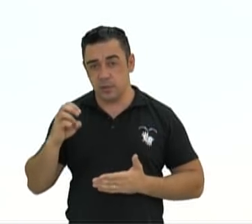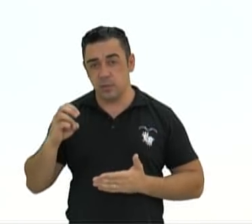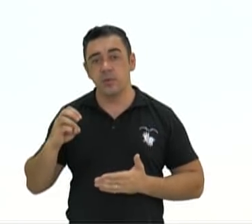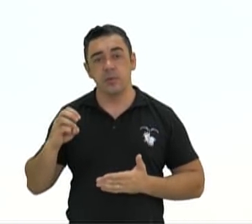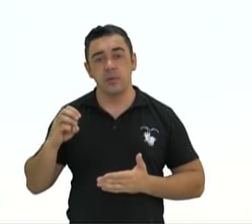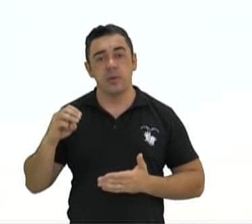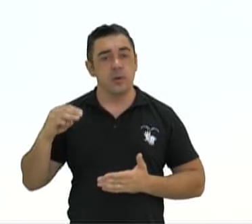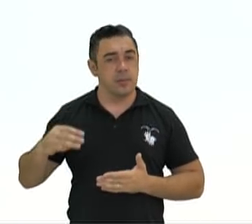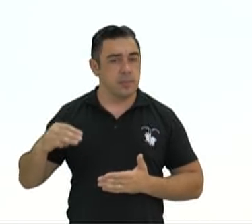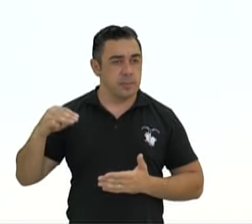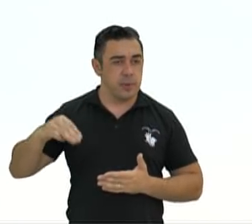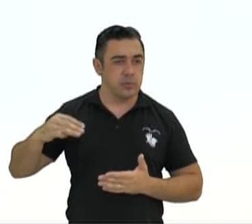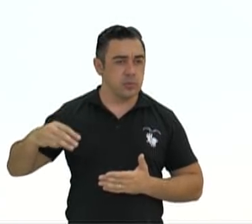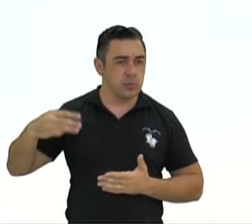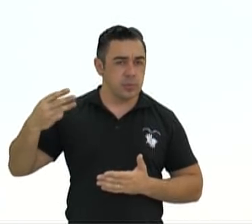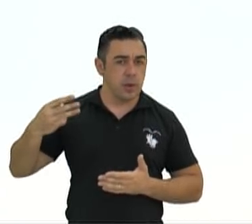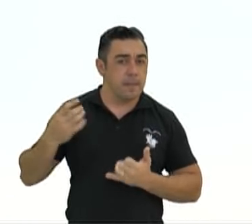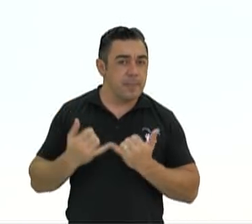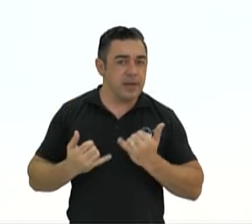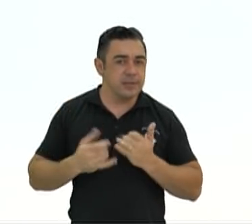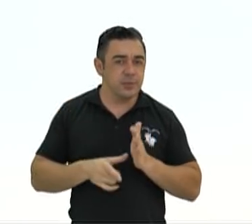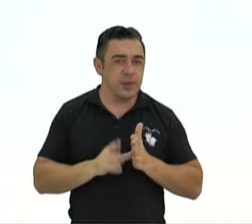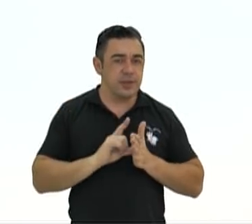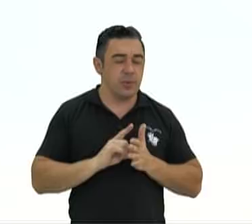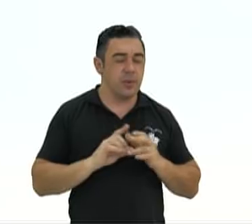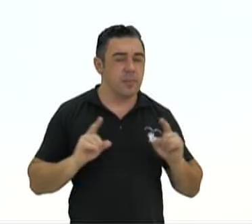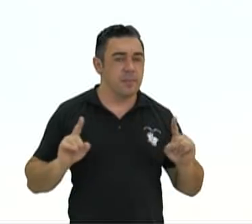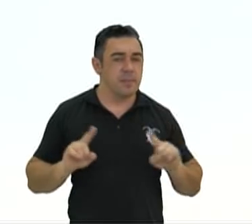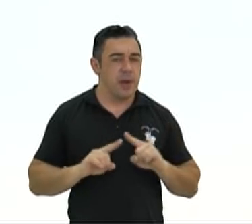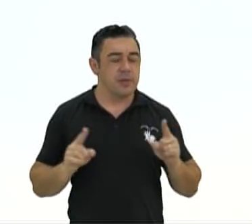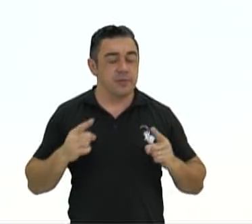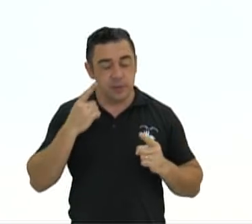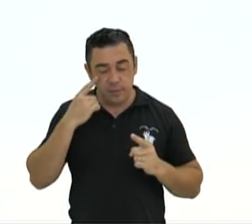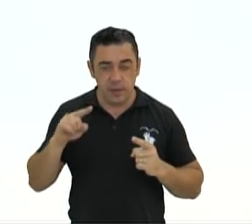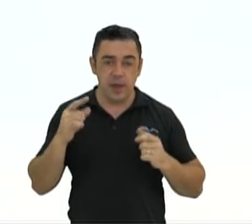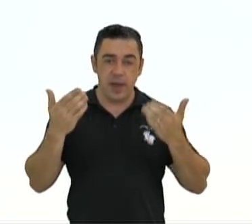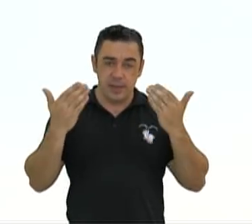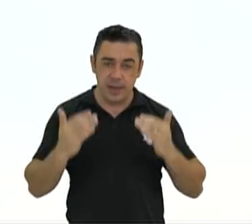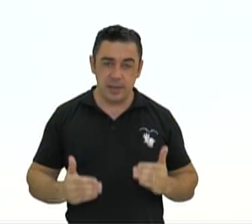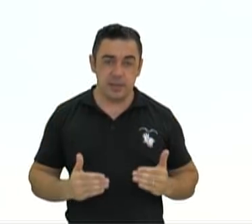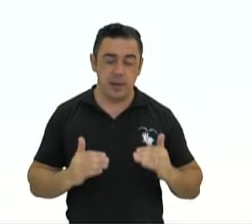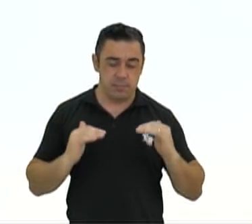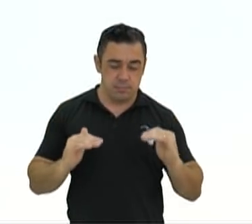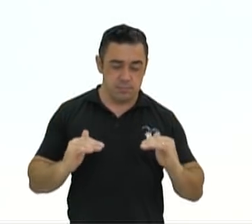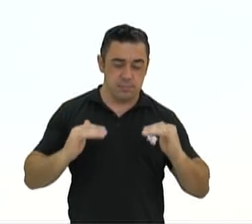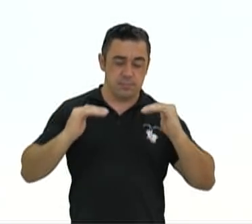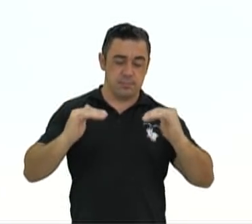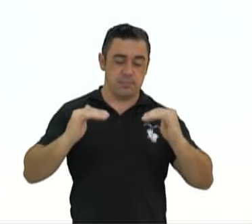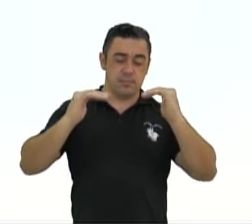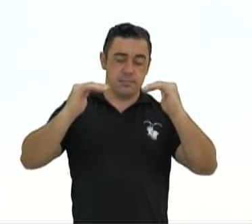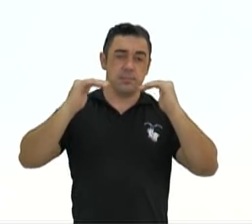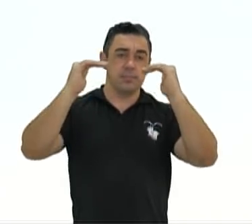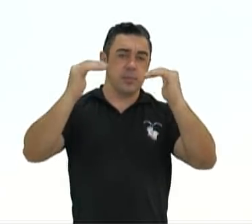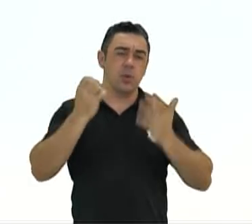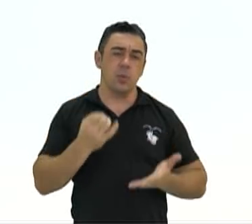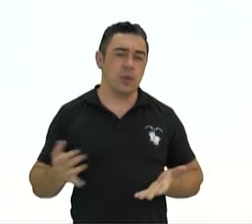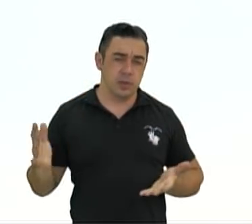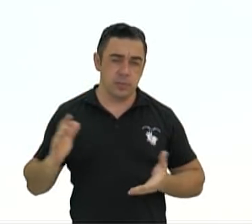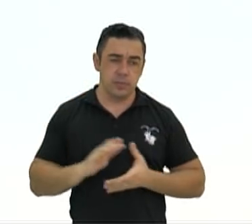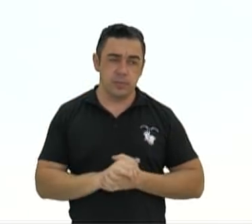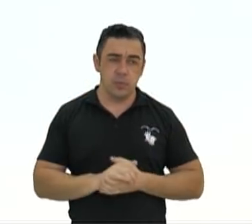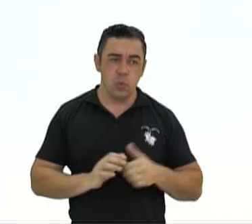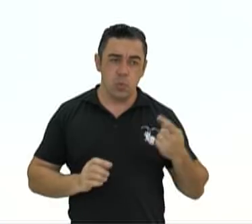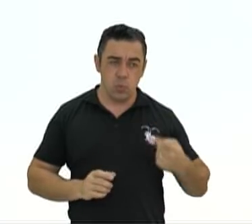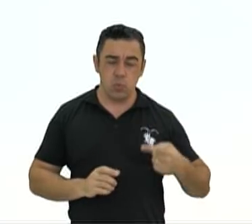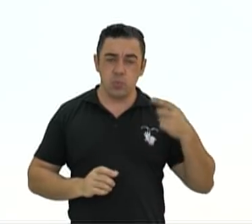metros cúbicos? Parecido com os outros exercícios, você tem que analisar os níveis da figura. Quantos cubinhos tem no